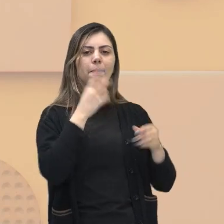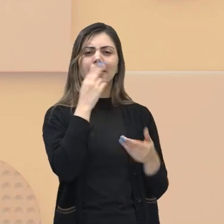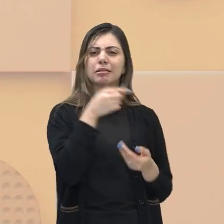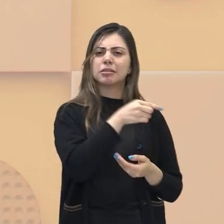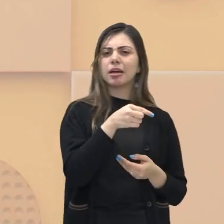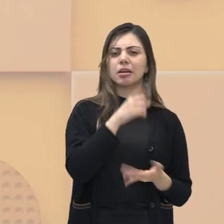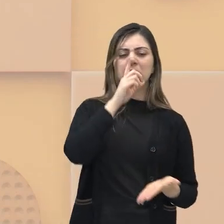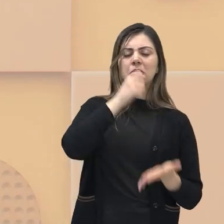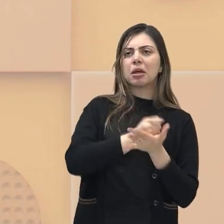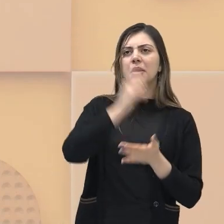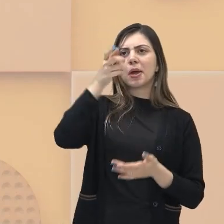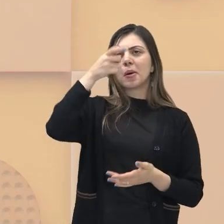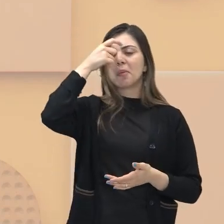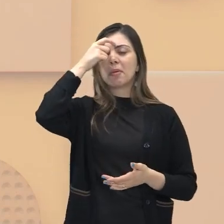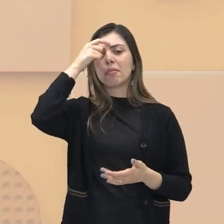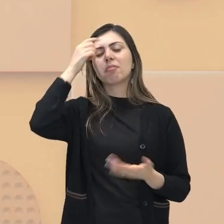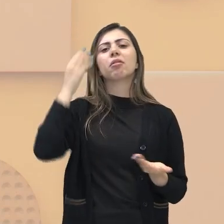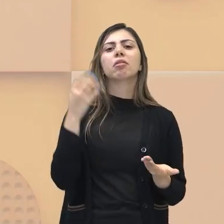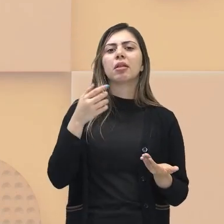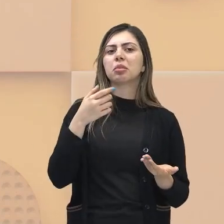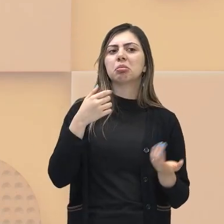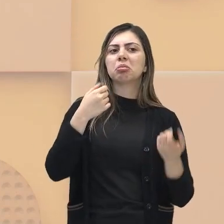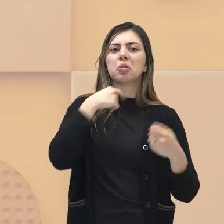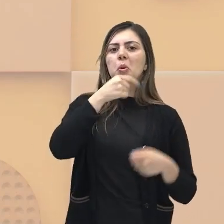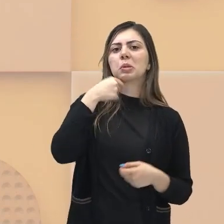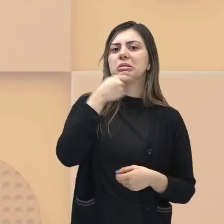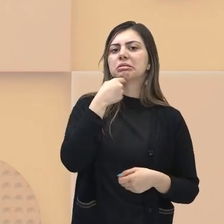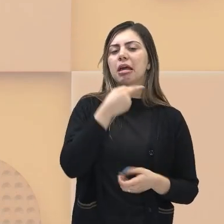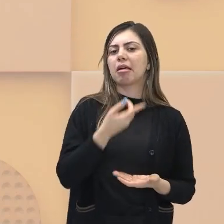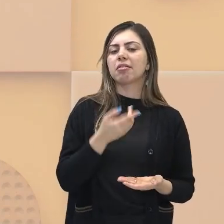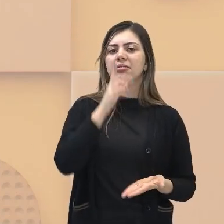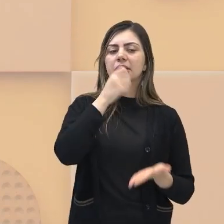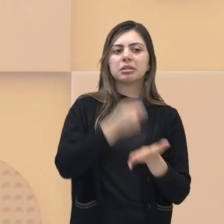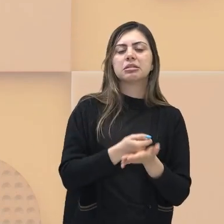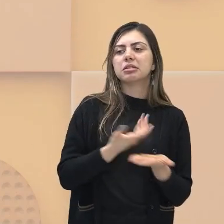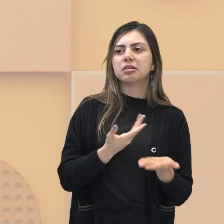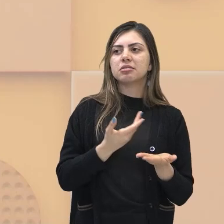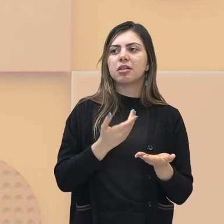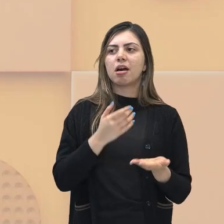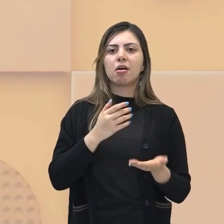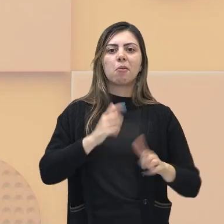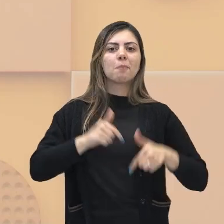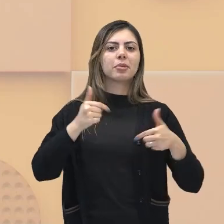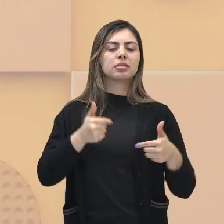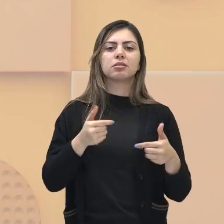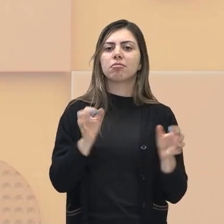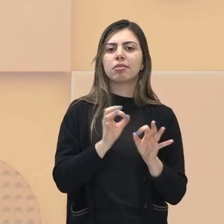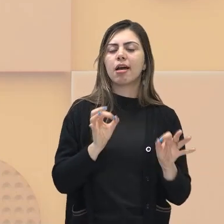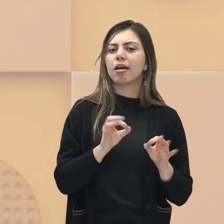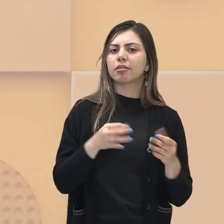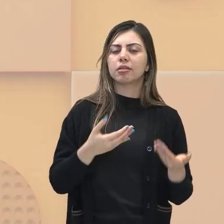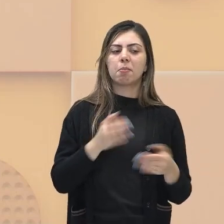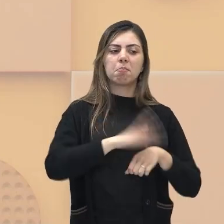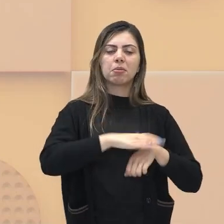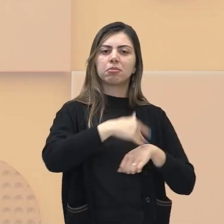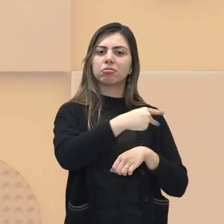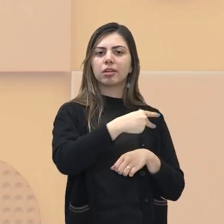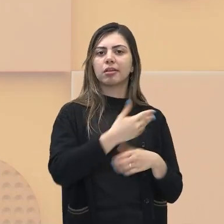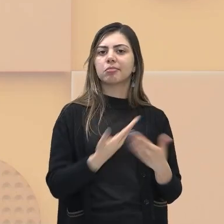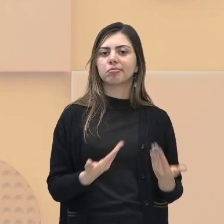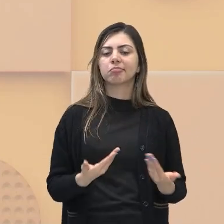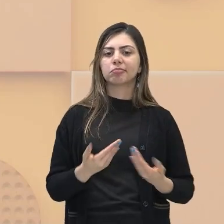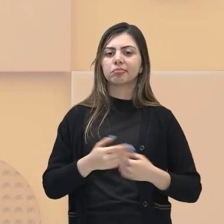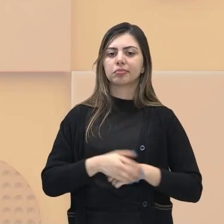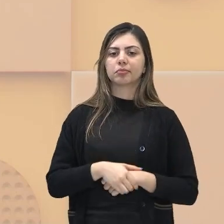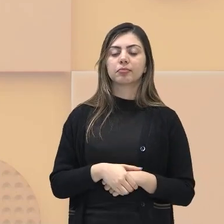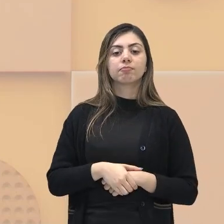incapazes intelectuais de se autogovernar, incapazes de tomar decisões por conta própria.